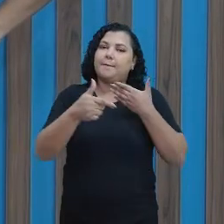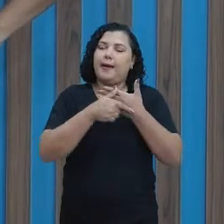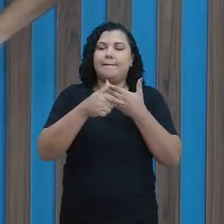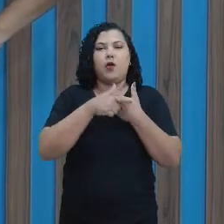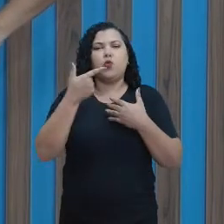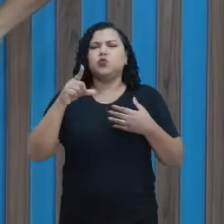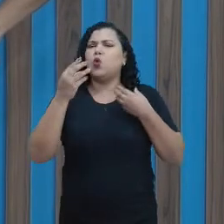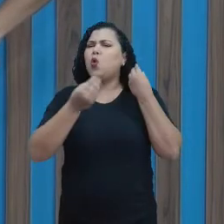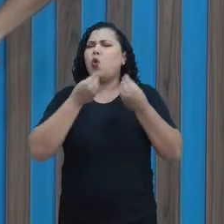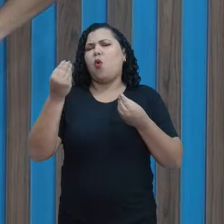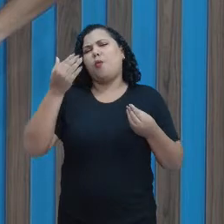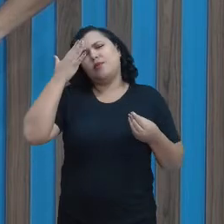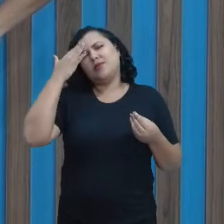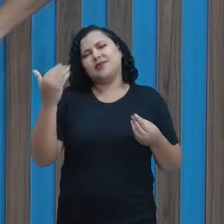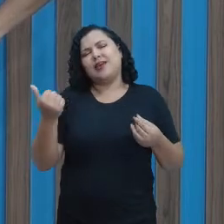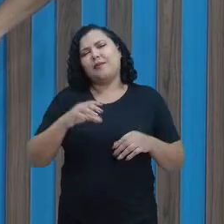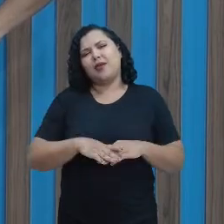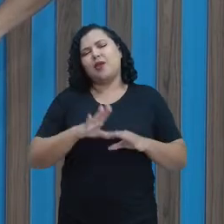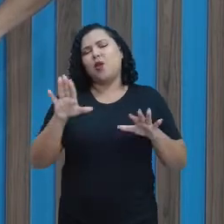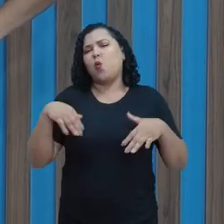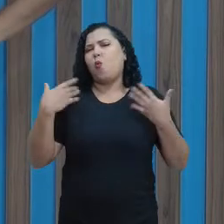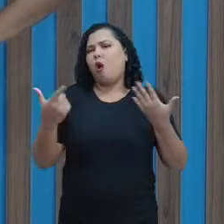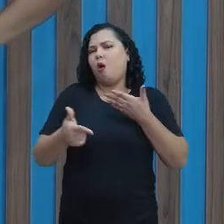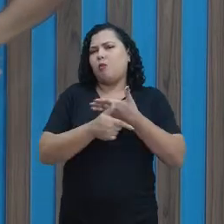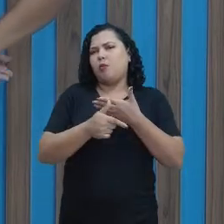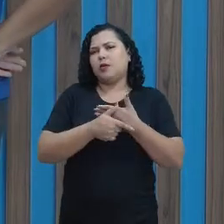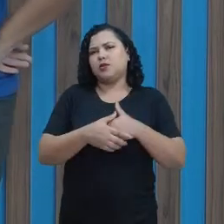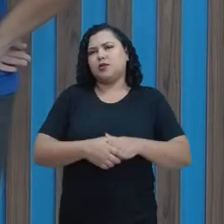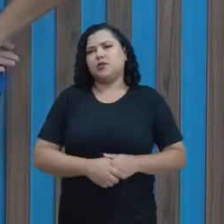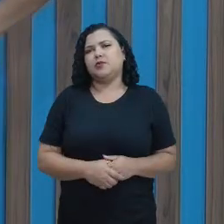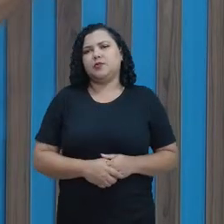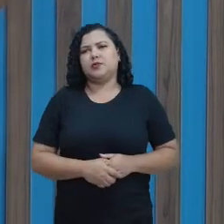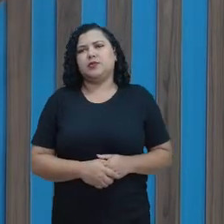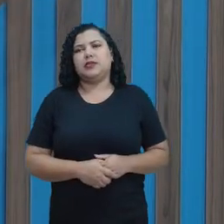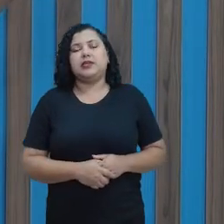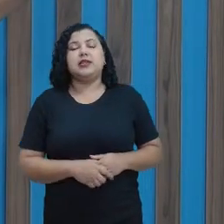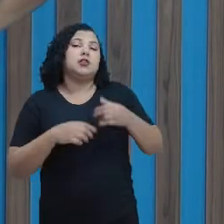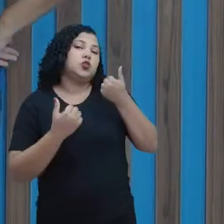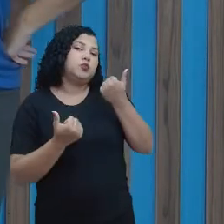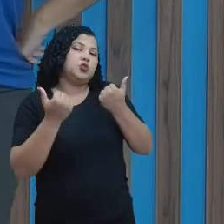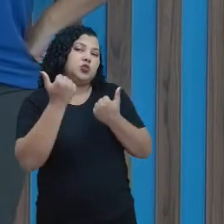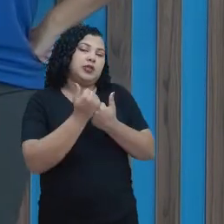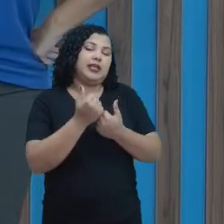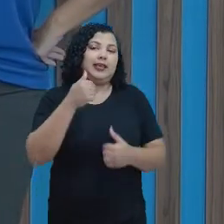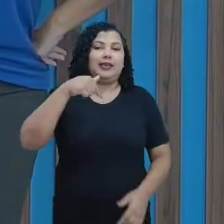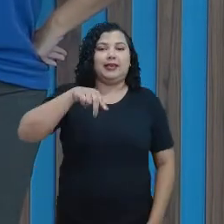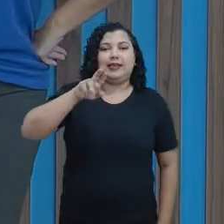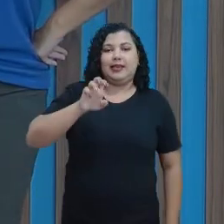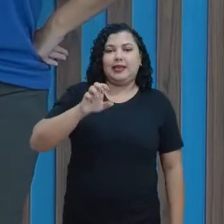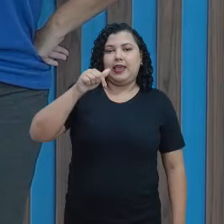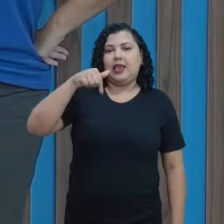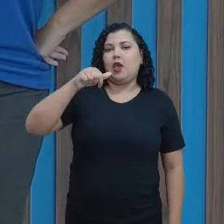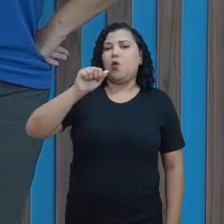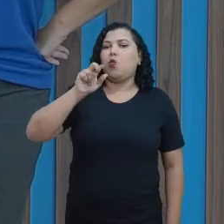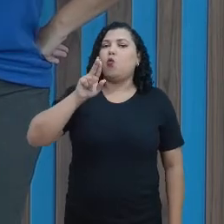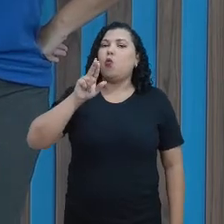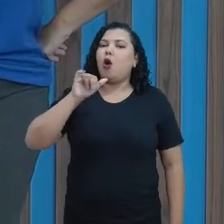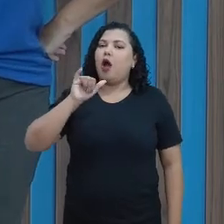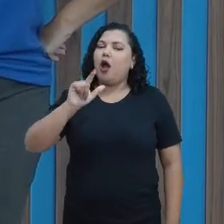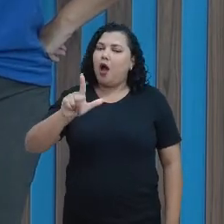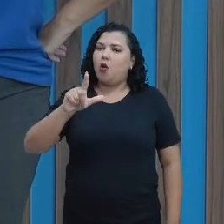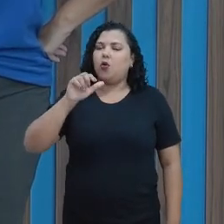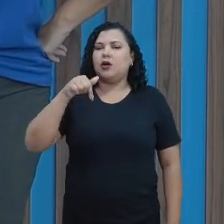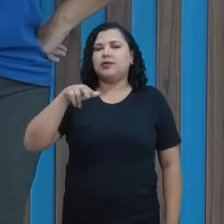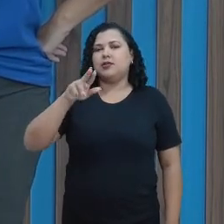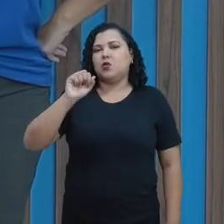como saber qual é qual? Se a gente conseguir trocar esse que por o qual, as quais, é um pronome relativo. Então, guardem essa